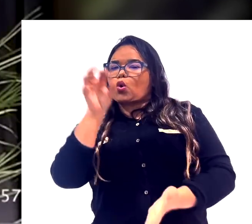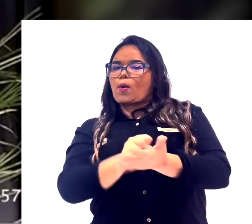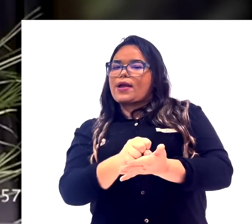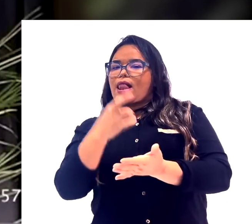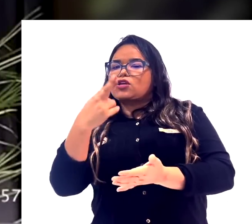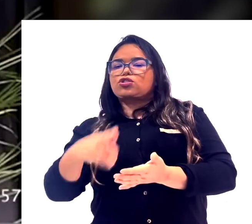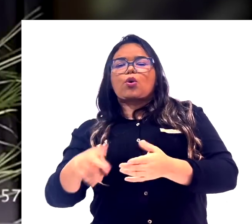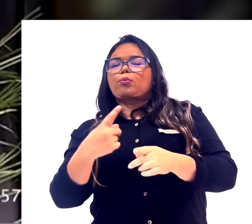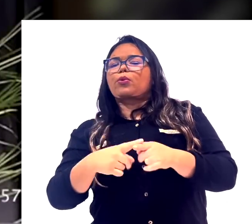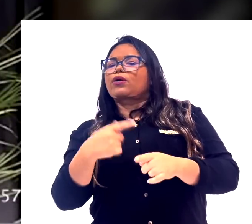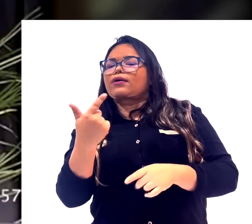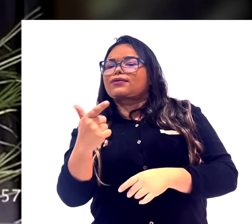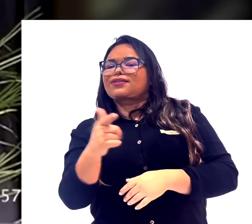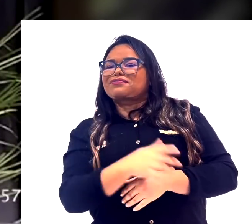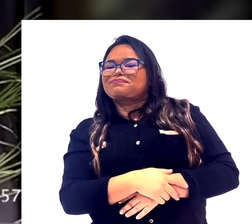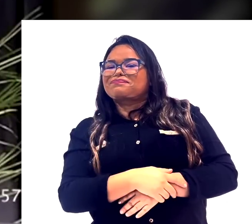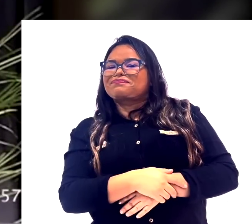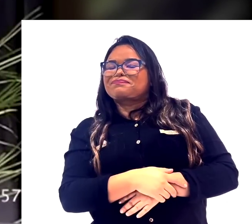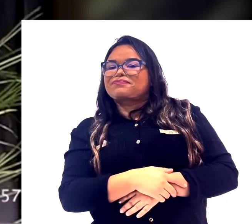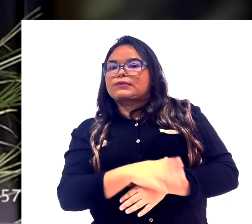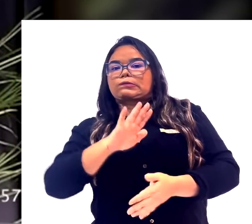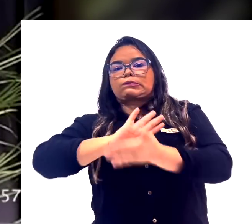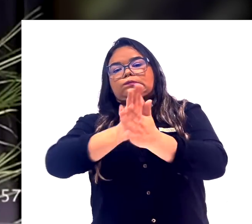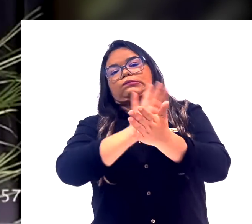Porque tudo foi destruído.